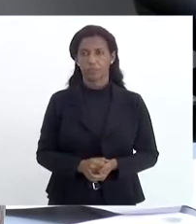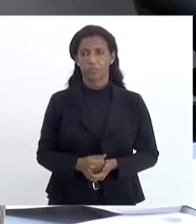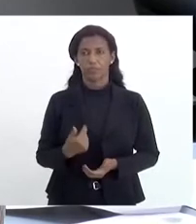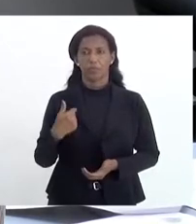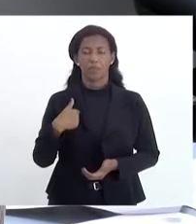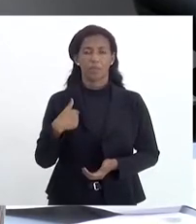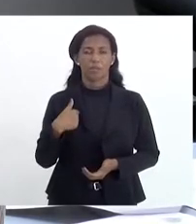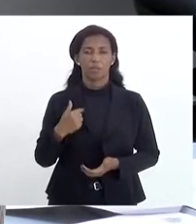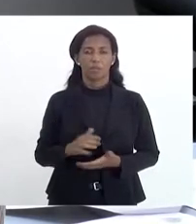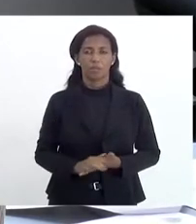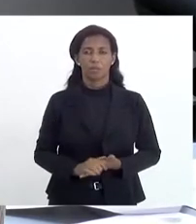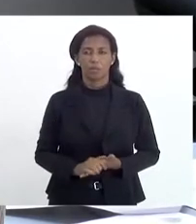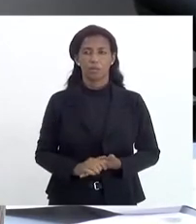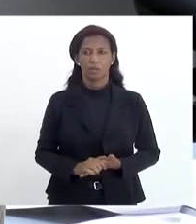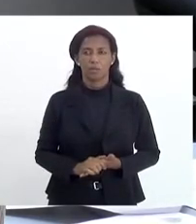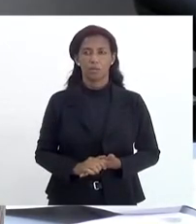vou